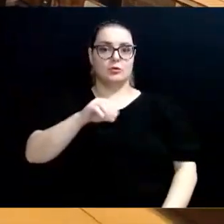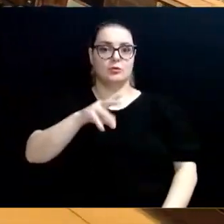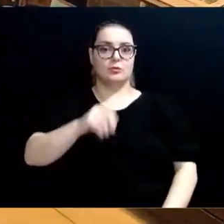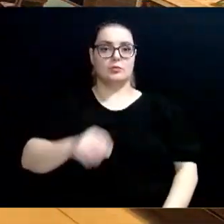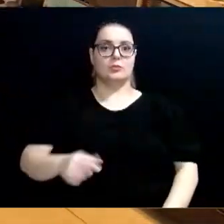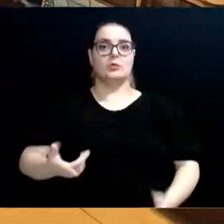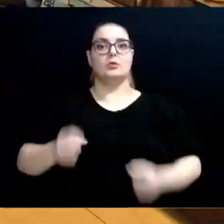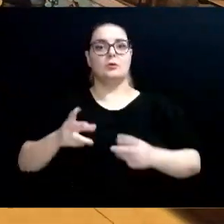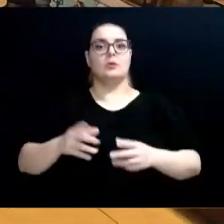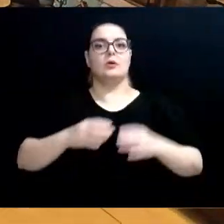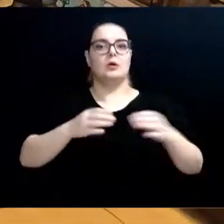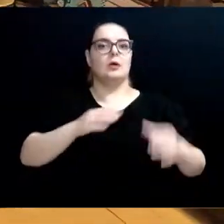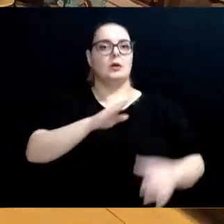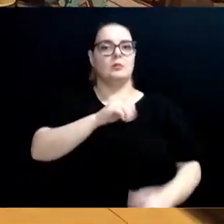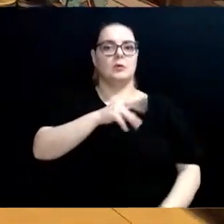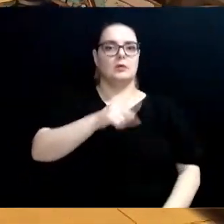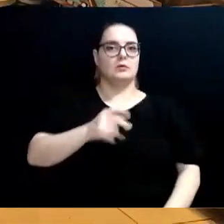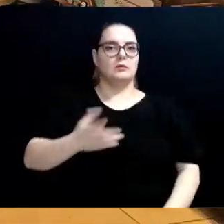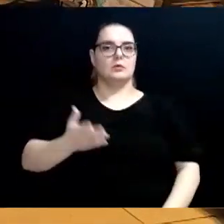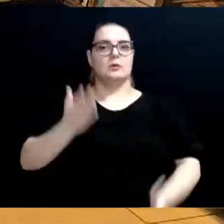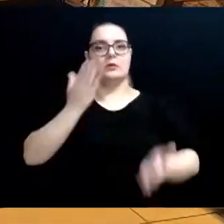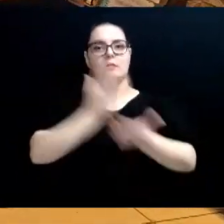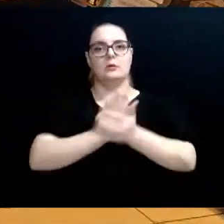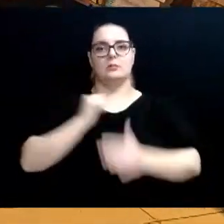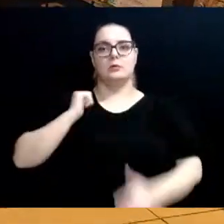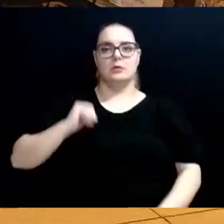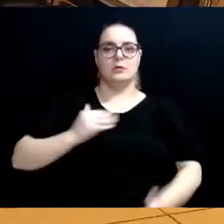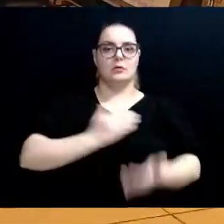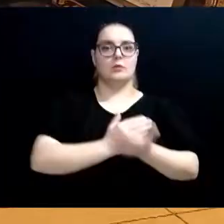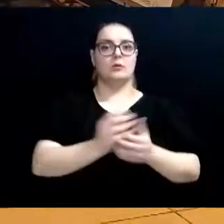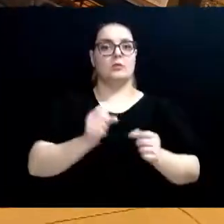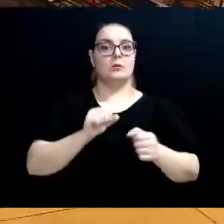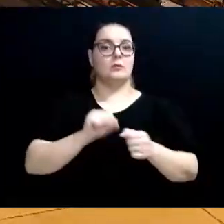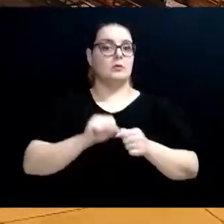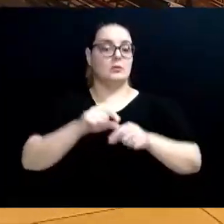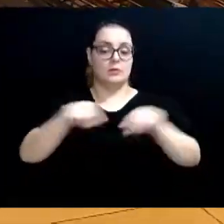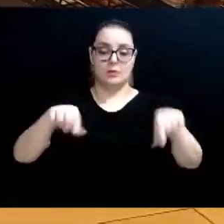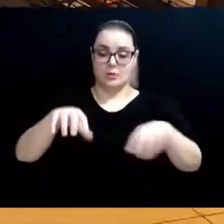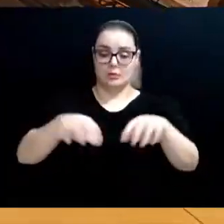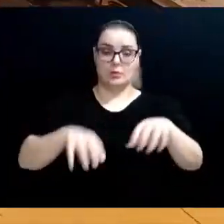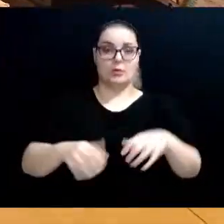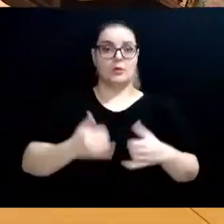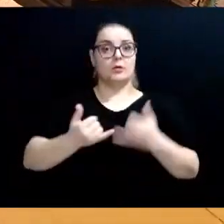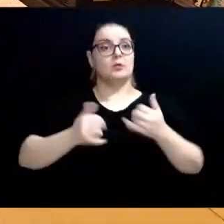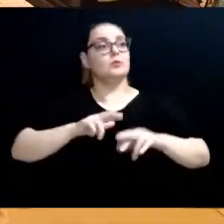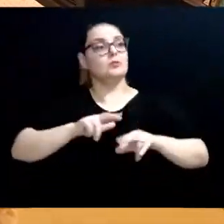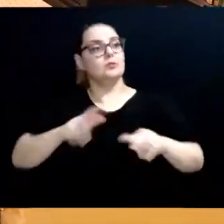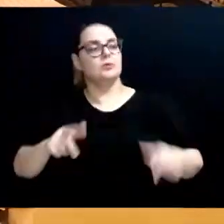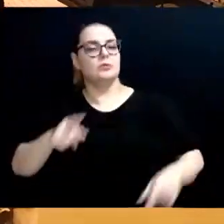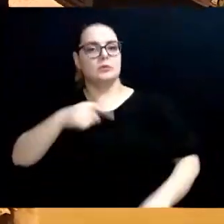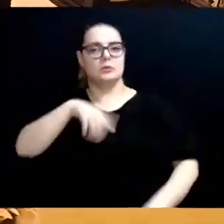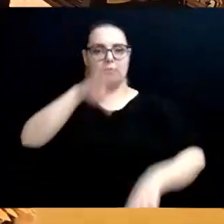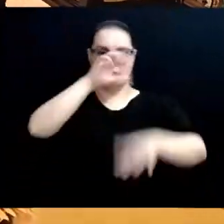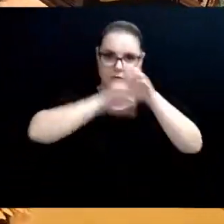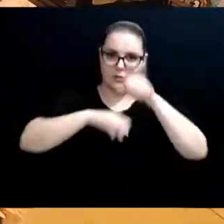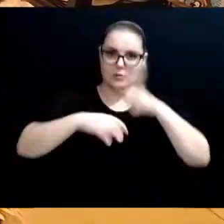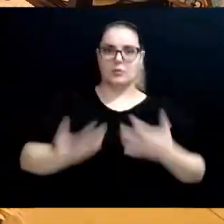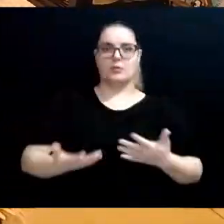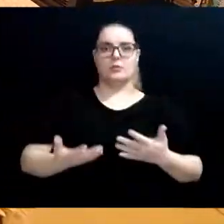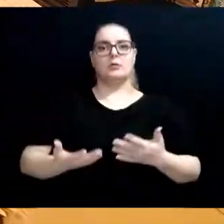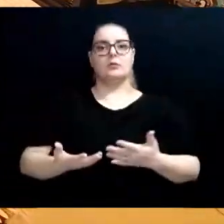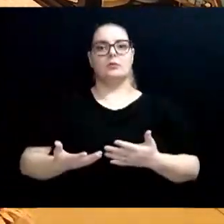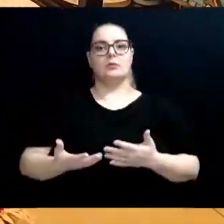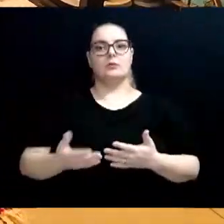trouxe uma vez um jogo de dominó numa caixinha, vendeu. Ele trouxe uma caixa de baralho, vendeu. Ele foi parando de fazer bolsa e começou a